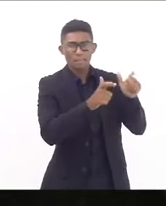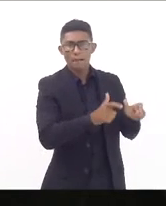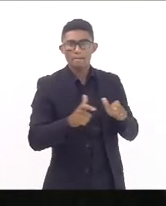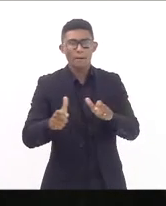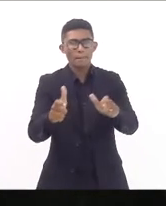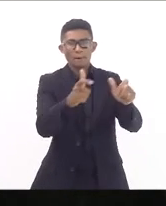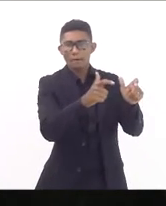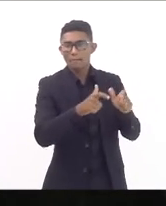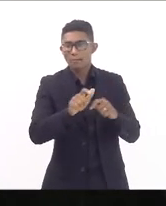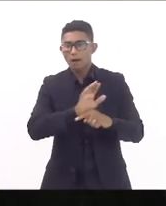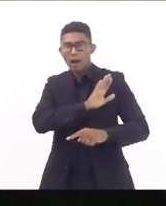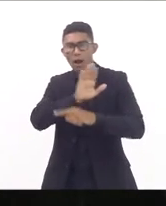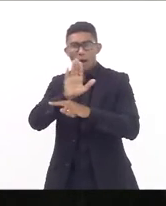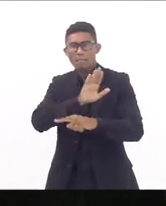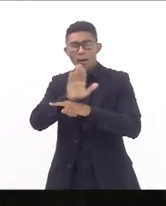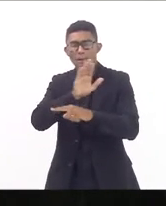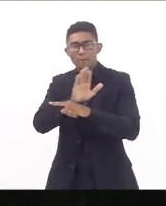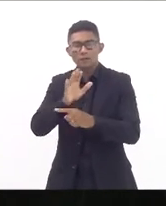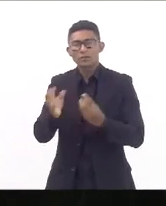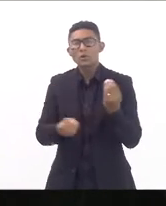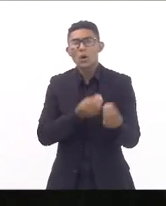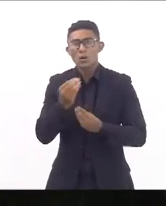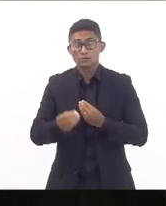populacional da noite para o dia?